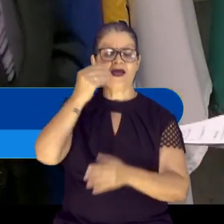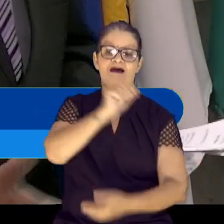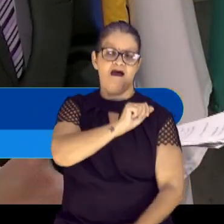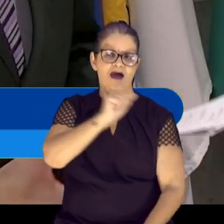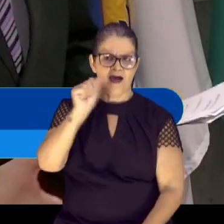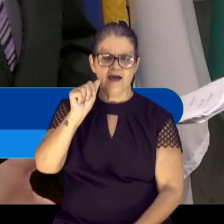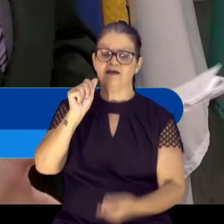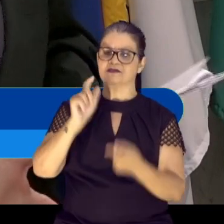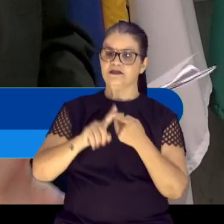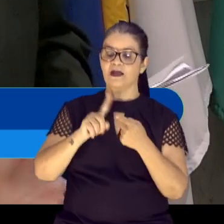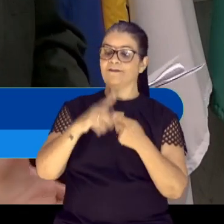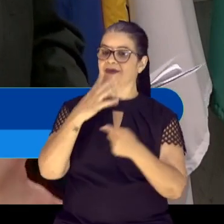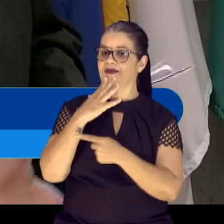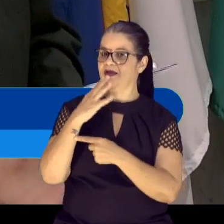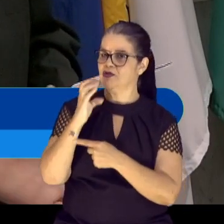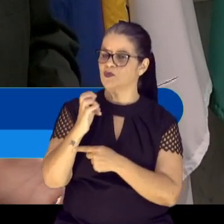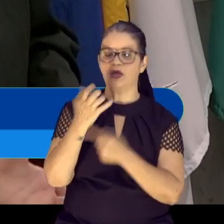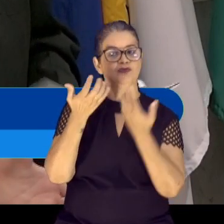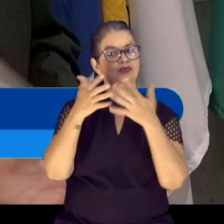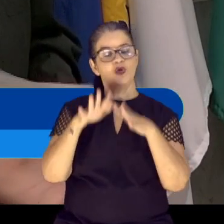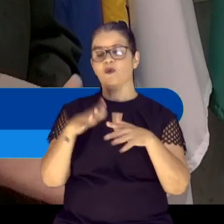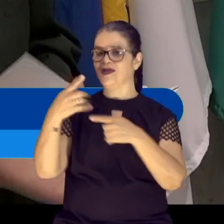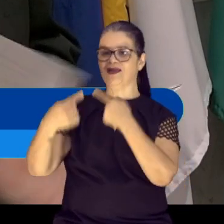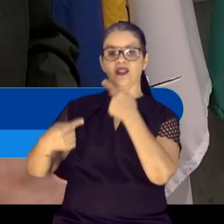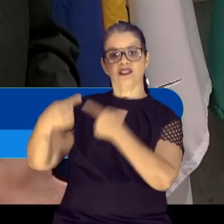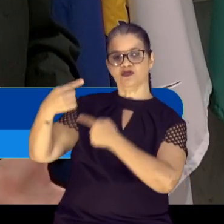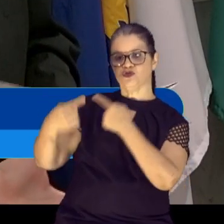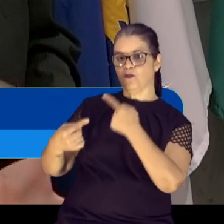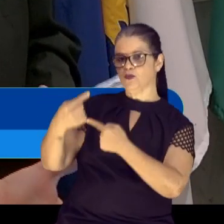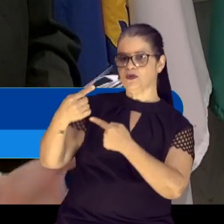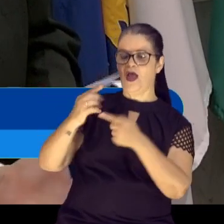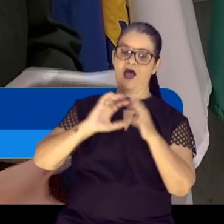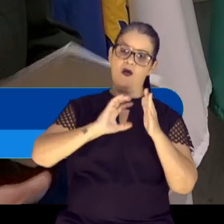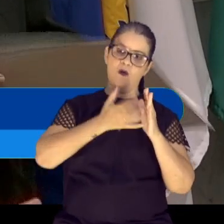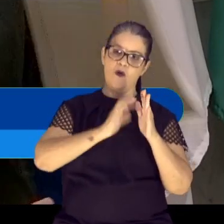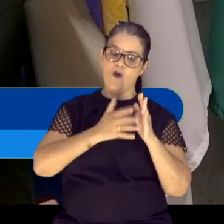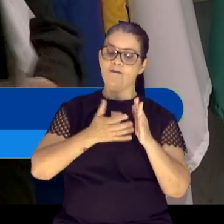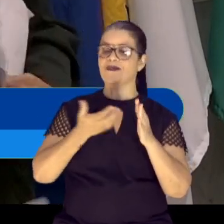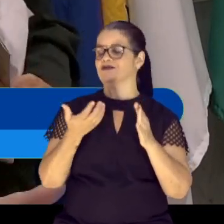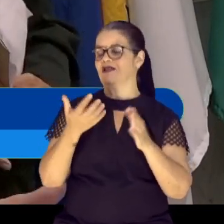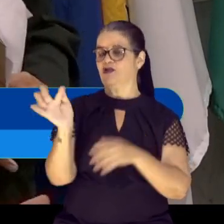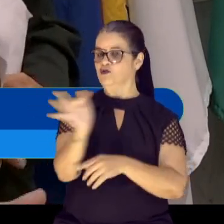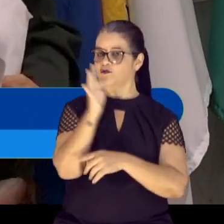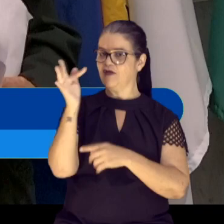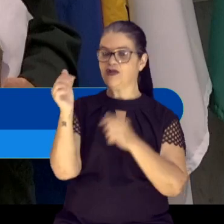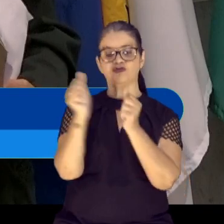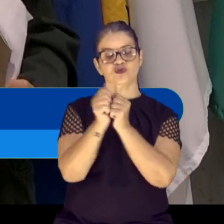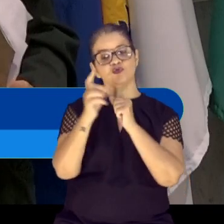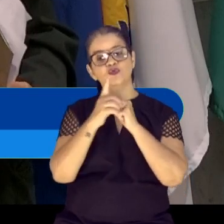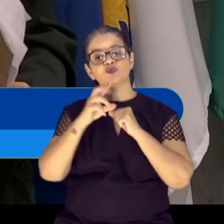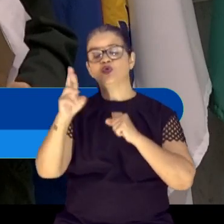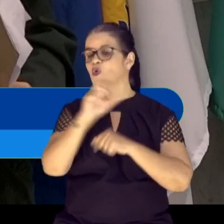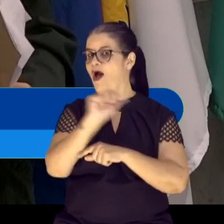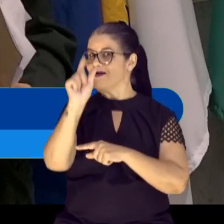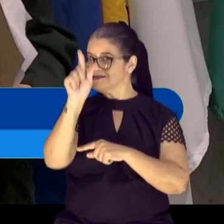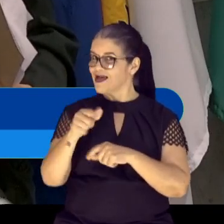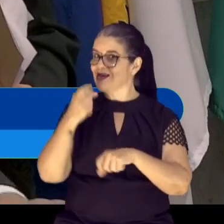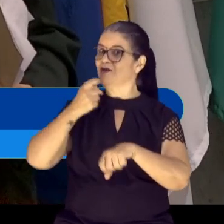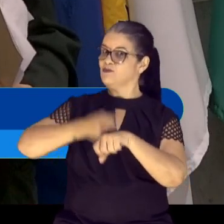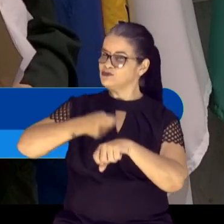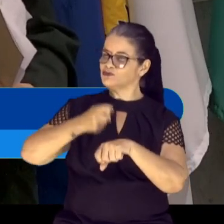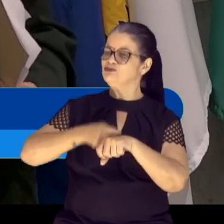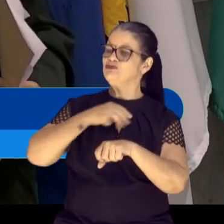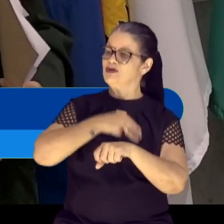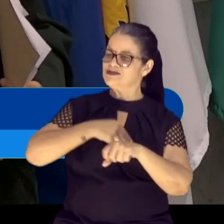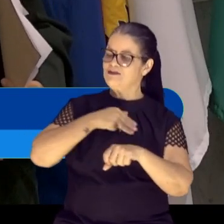e também Eduardo não queria disputar o mandato de deputado federal junto com o doutor Arraes. Era uma missão muito dura também. E ele